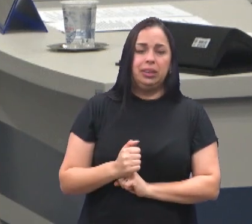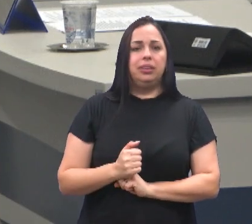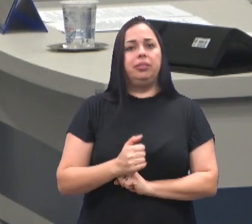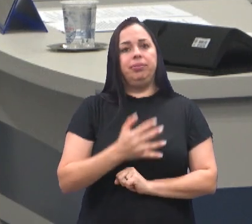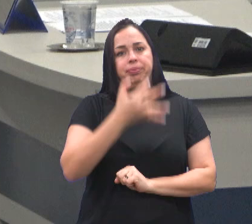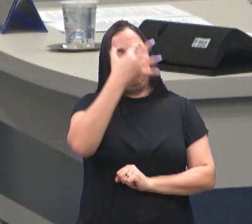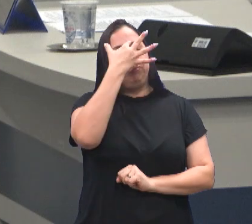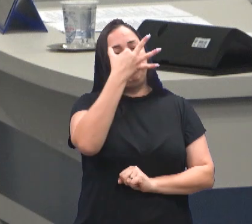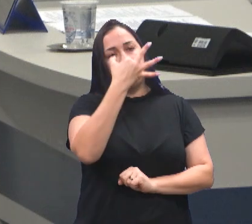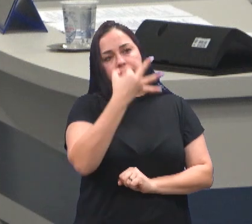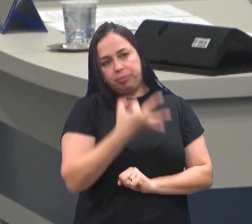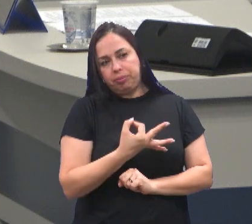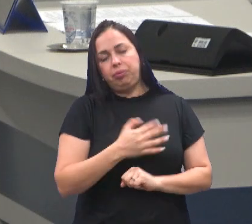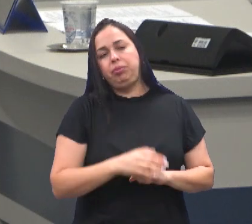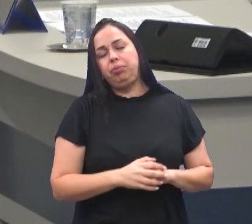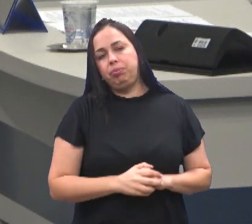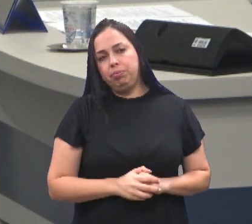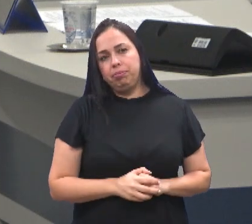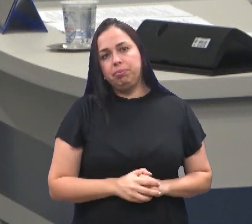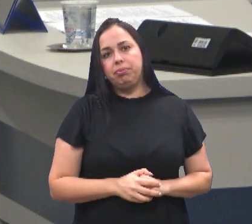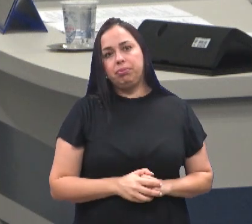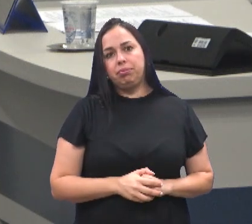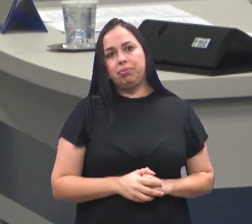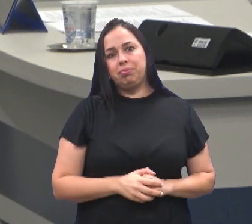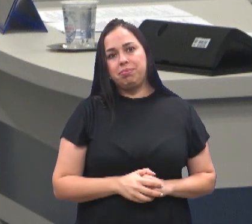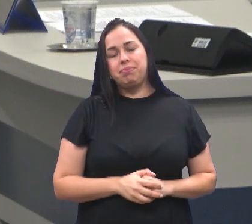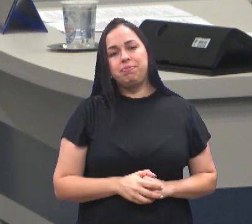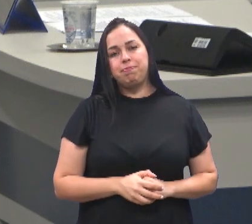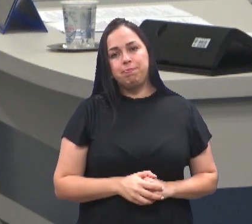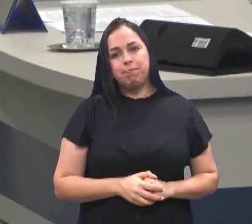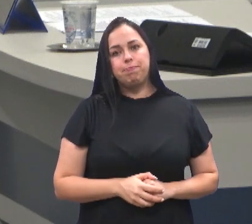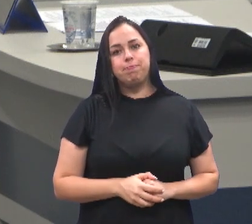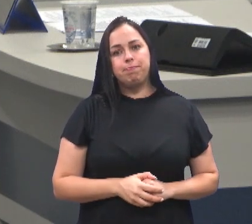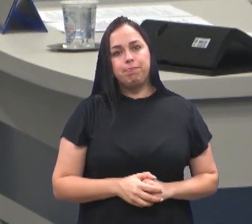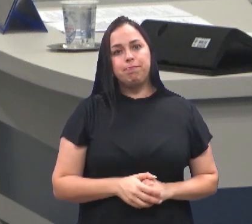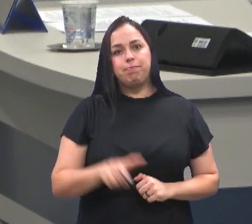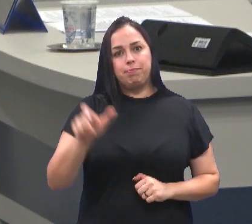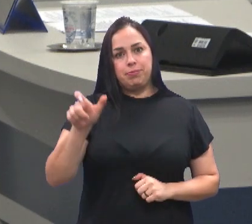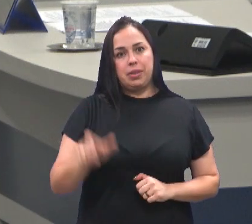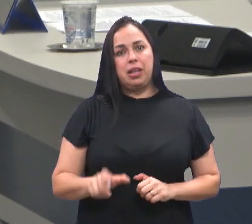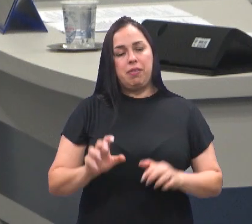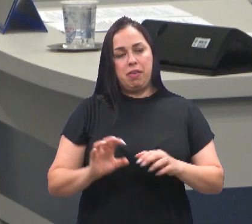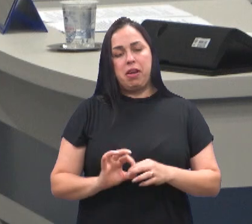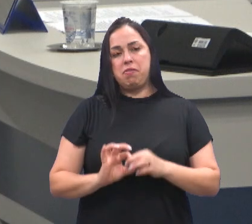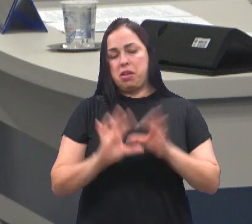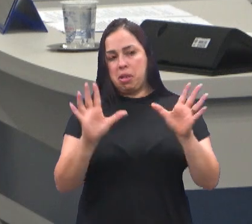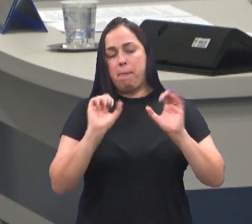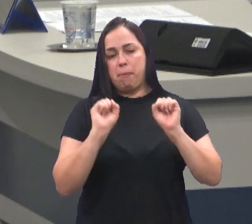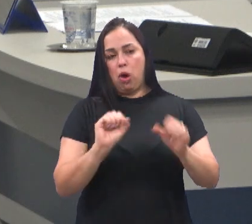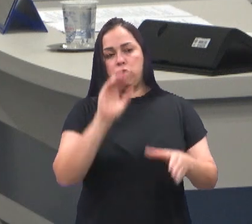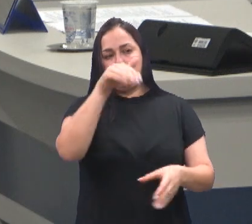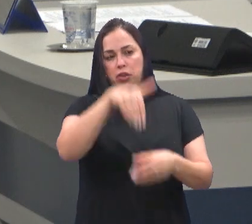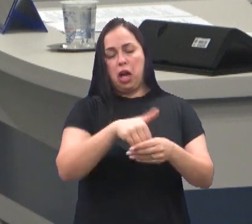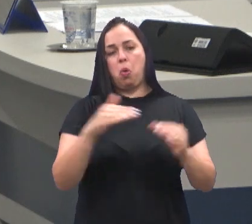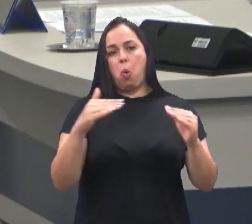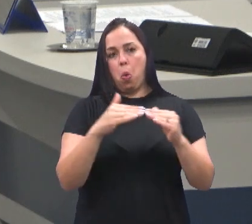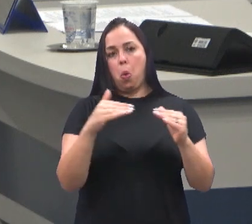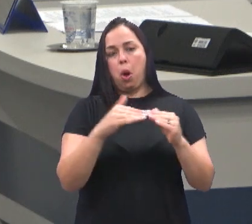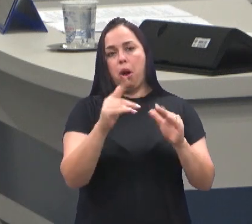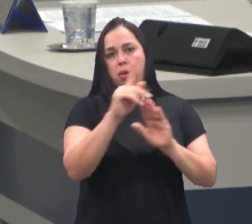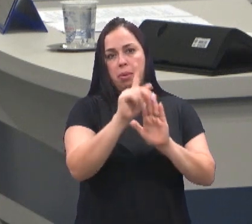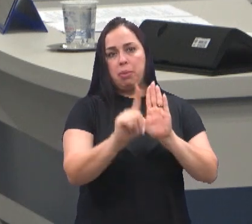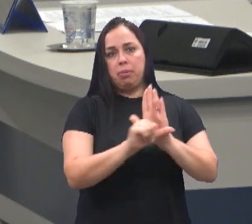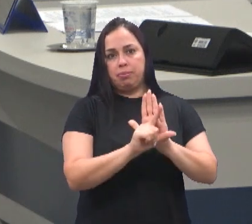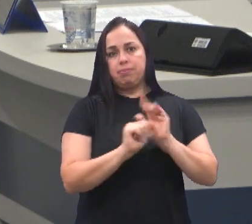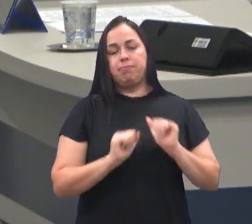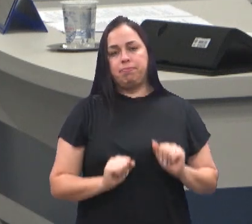certeza que, dito isto, ele irá liberar a sua bancada para que eles possam votar de